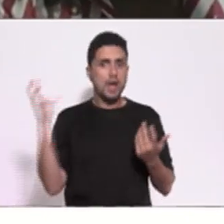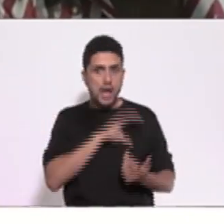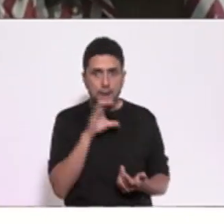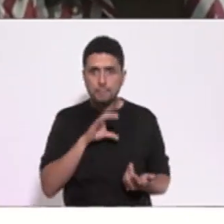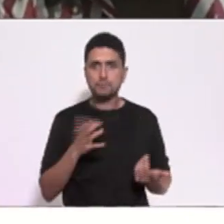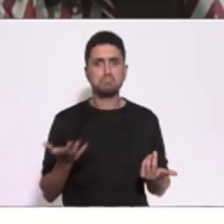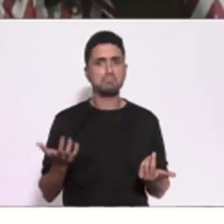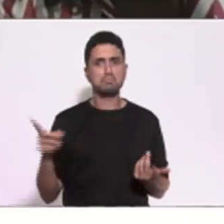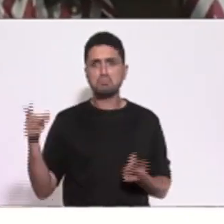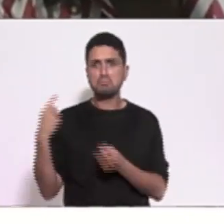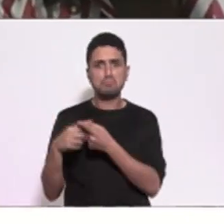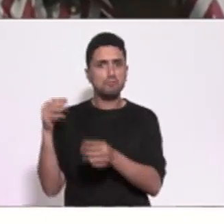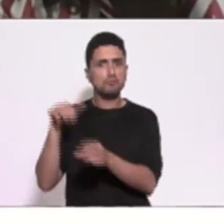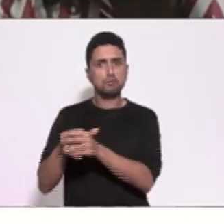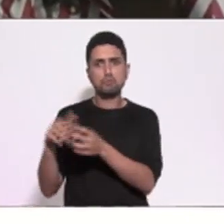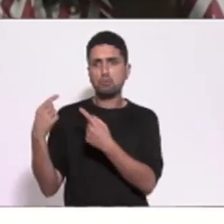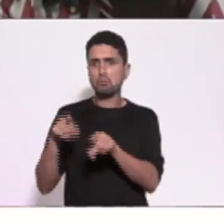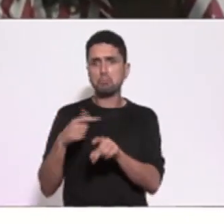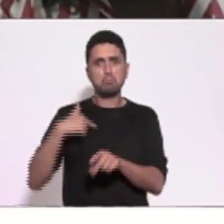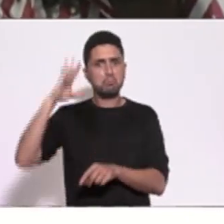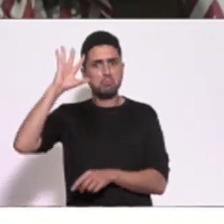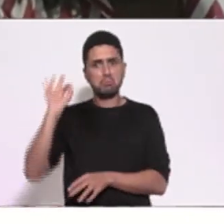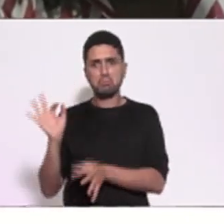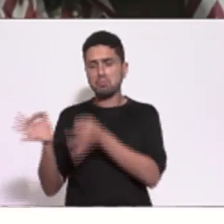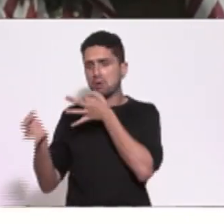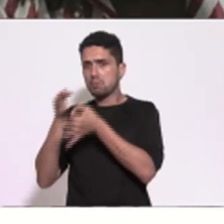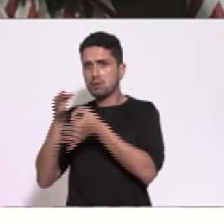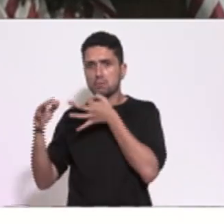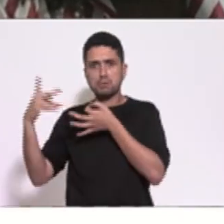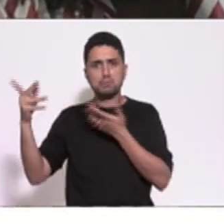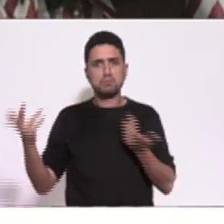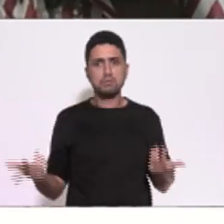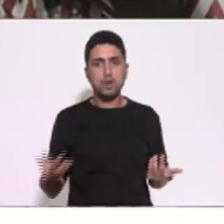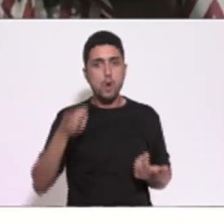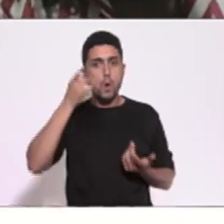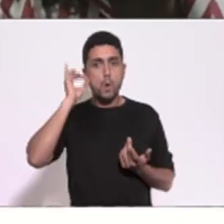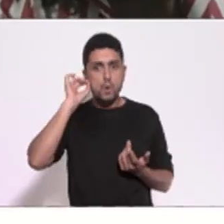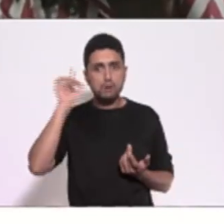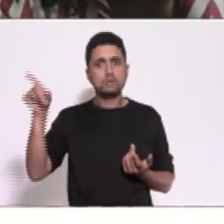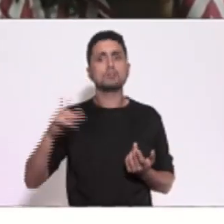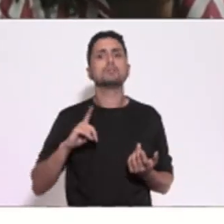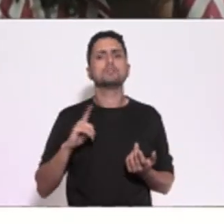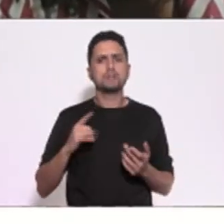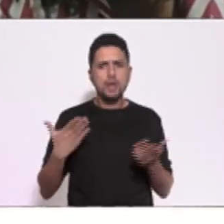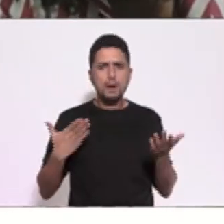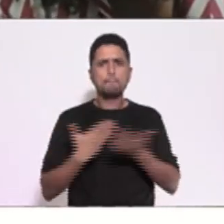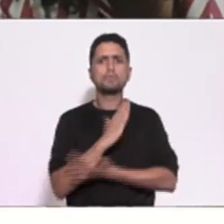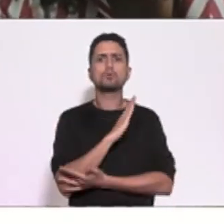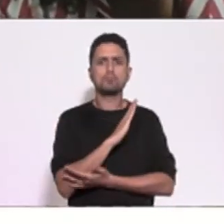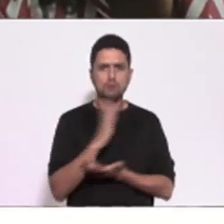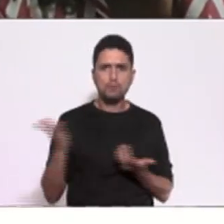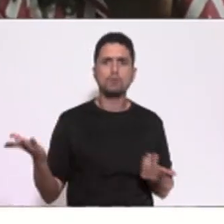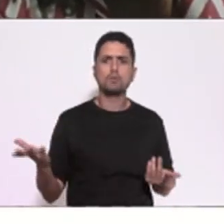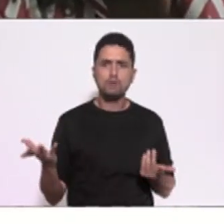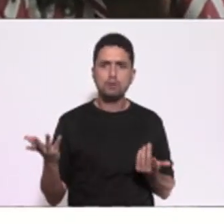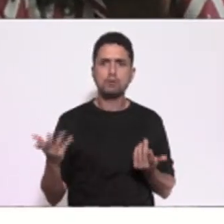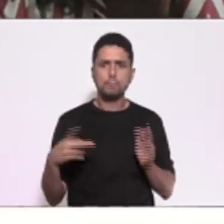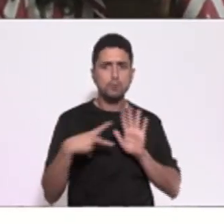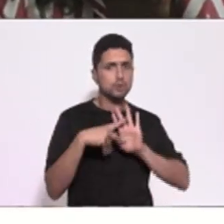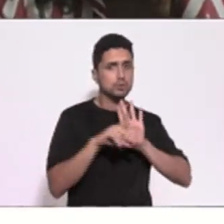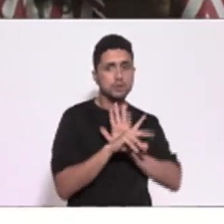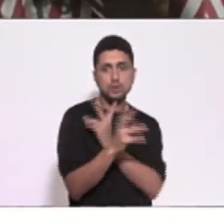mas também do próprio líder do governo da Casa, que ainda ontem aprovou um projeto